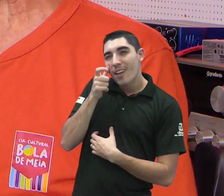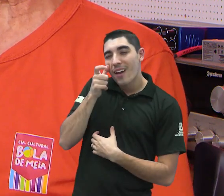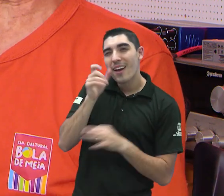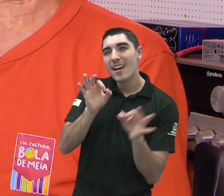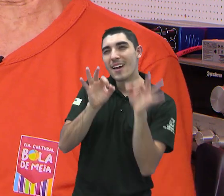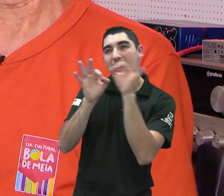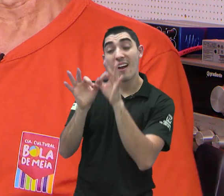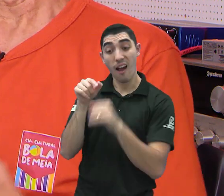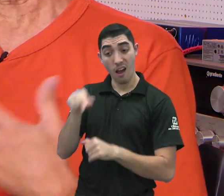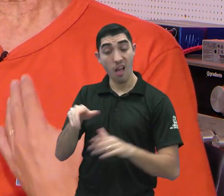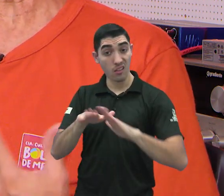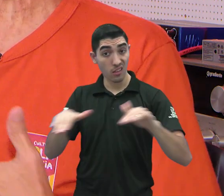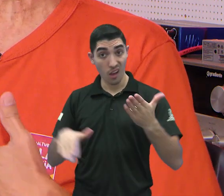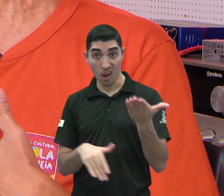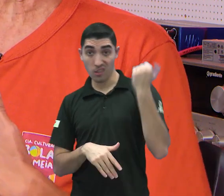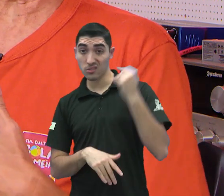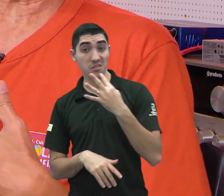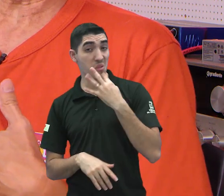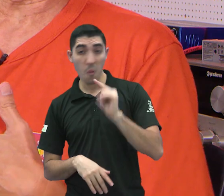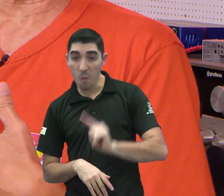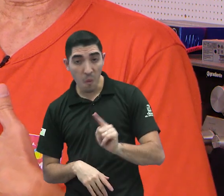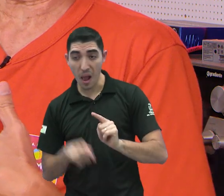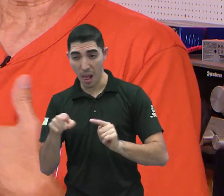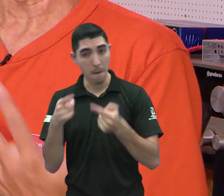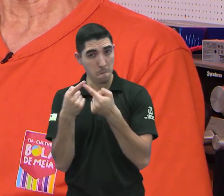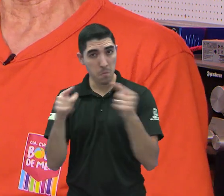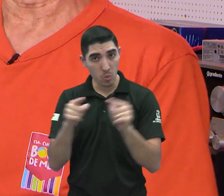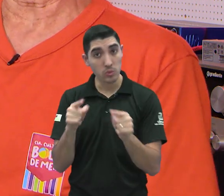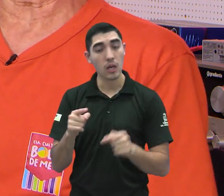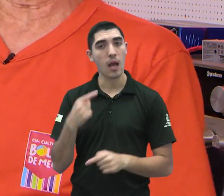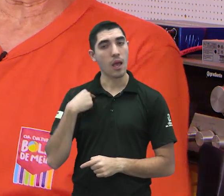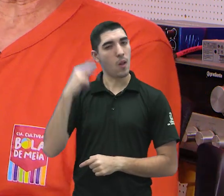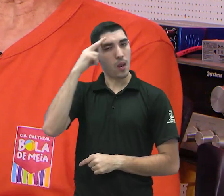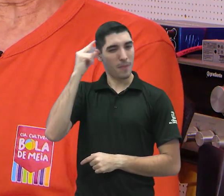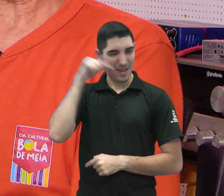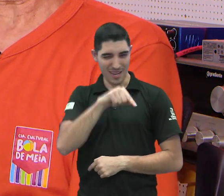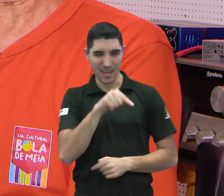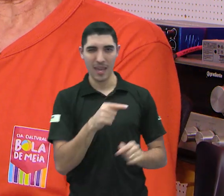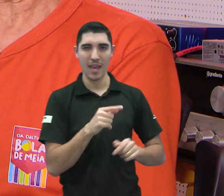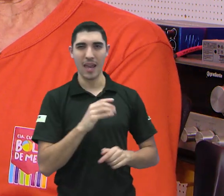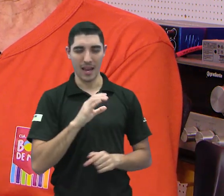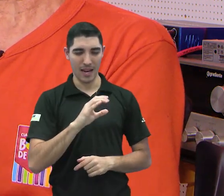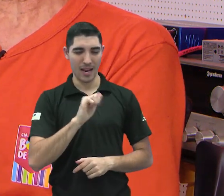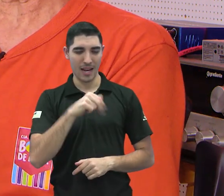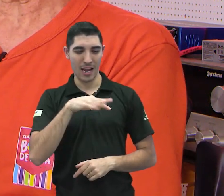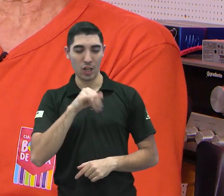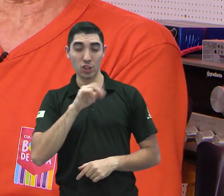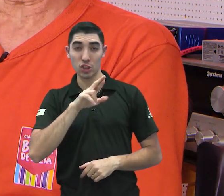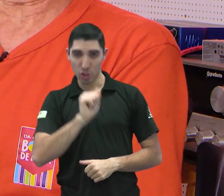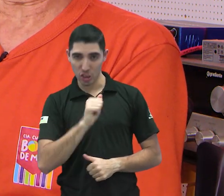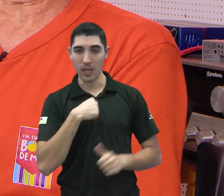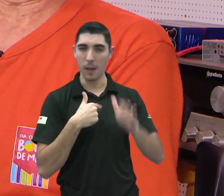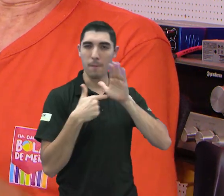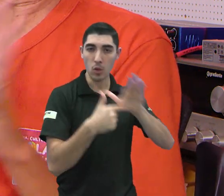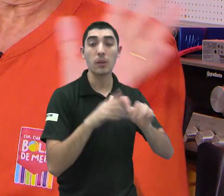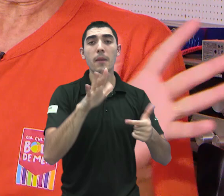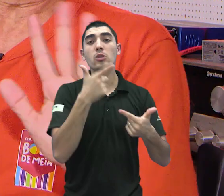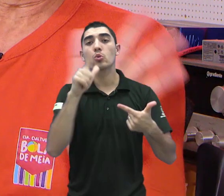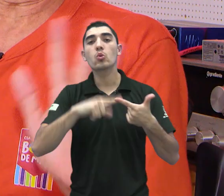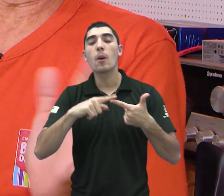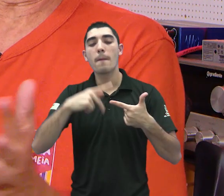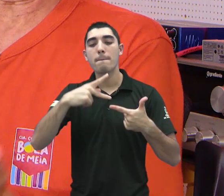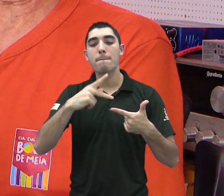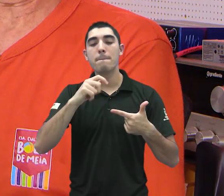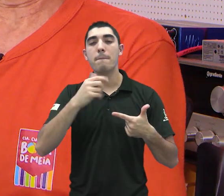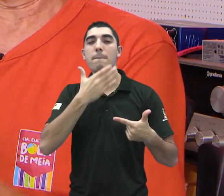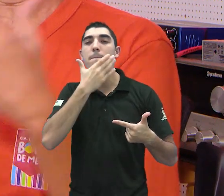ver uma criança que nem conhecia a música, né? Eu lembro que eu apresentei a Catira do Passarinho, mas já tinha o Papai Noel Tropical. E não mostrei o